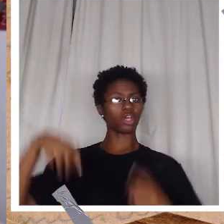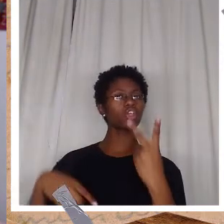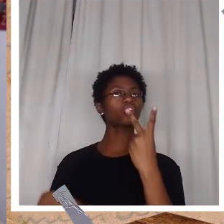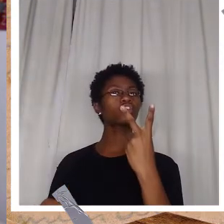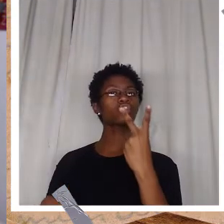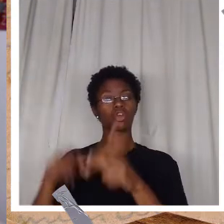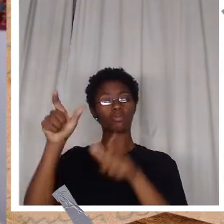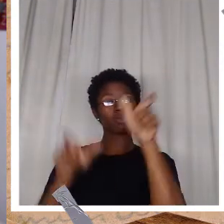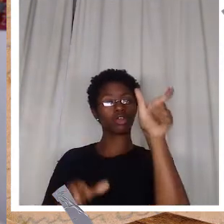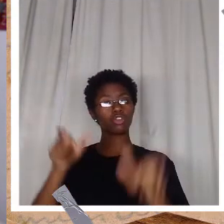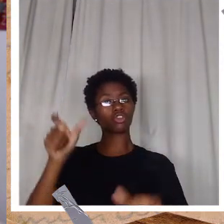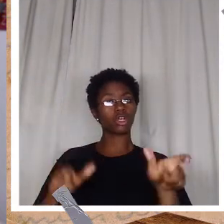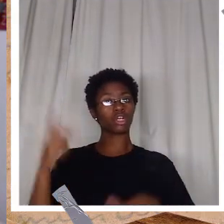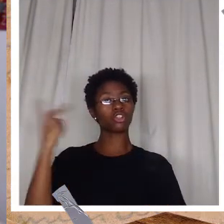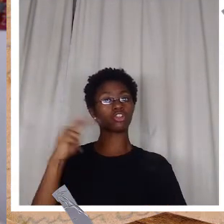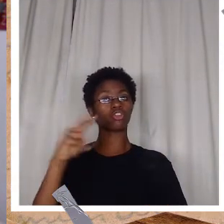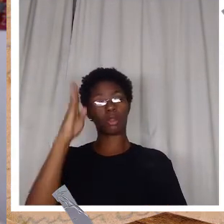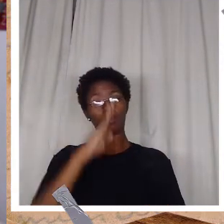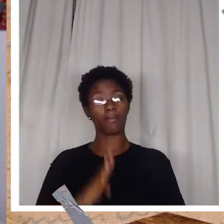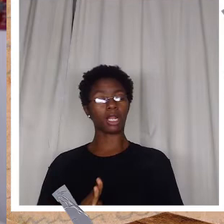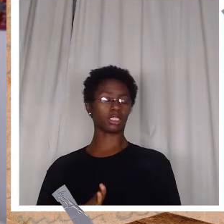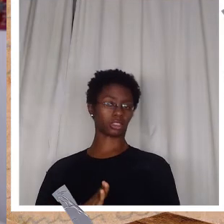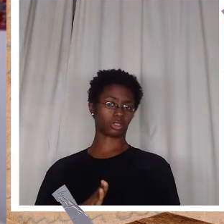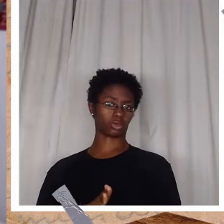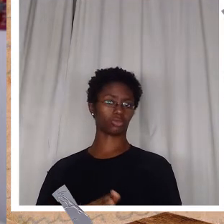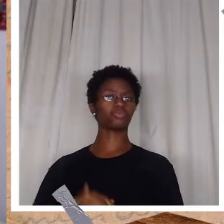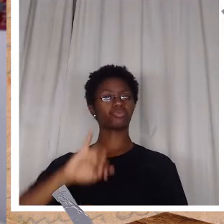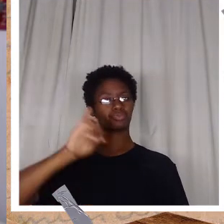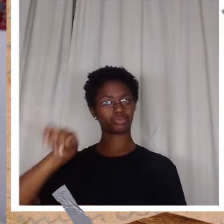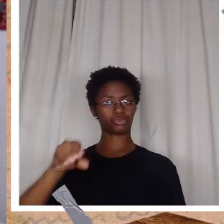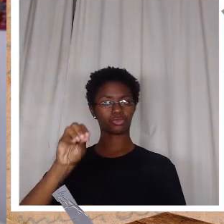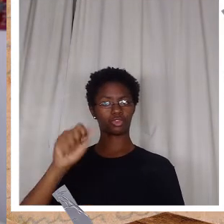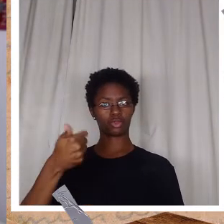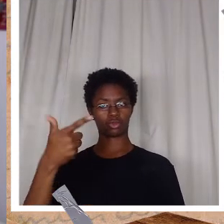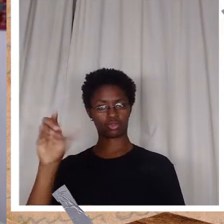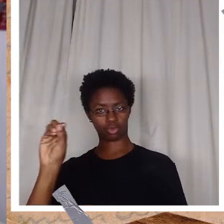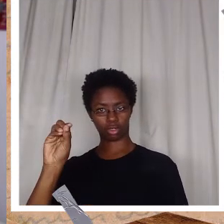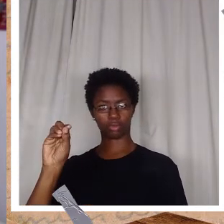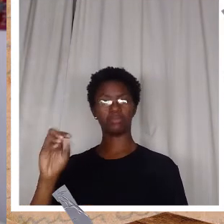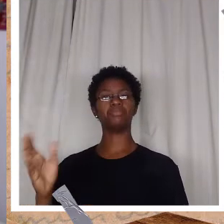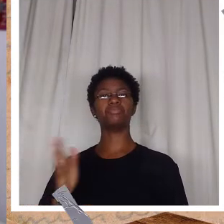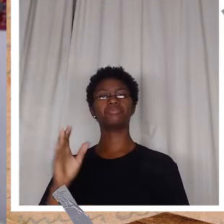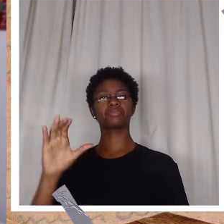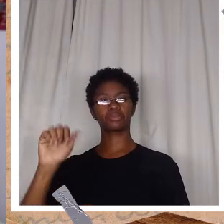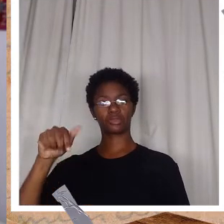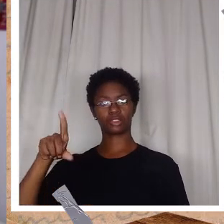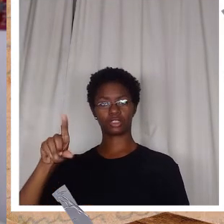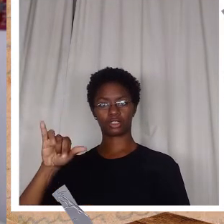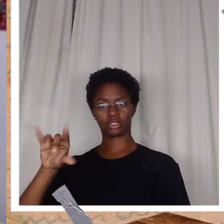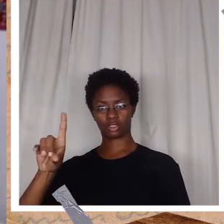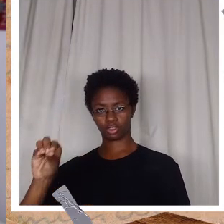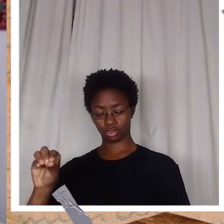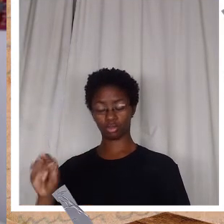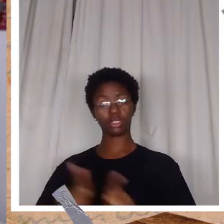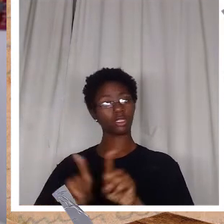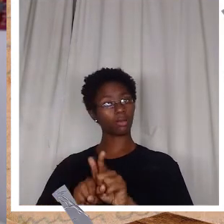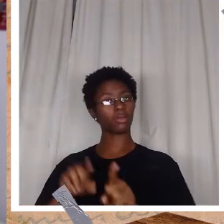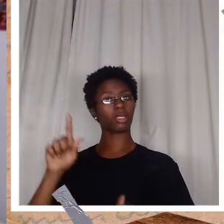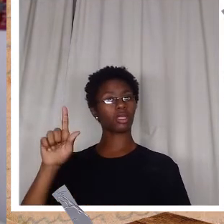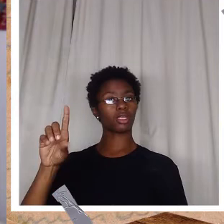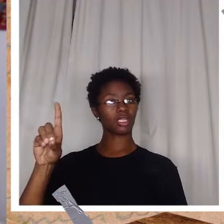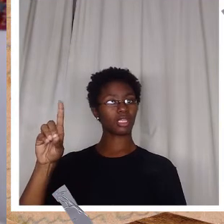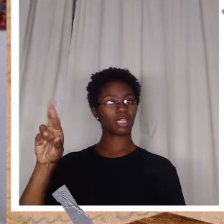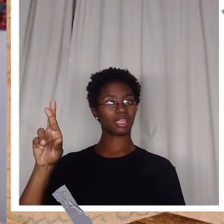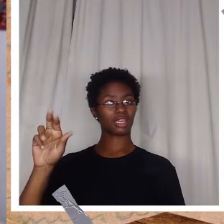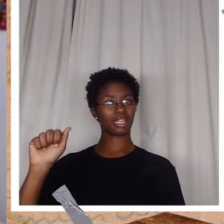grandes personagens da história do Brasil, que foi João Cândido e o Dragão do Mar, o cara que faz